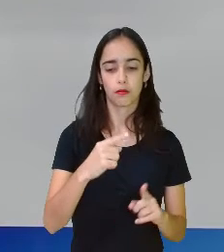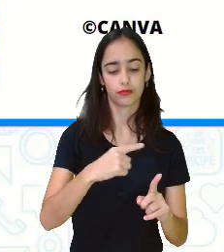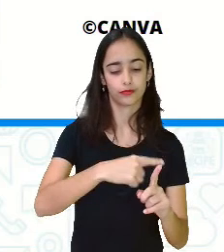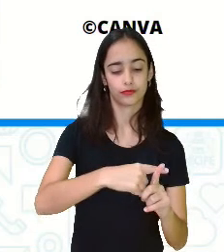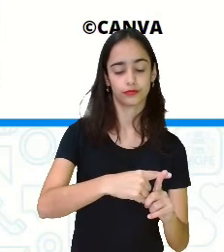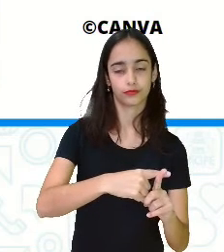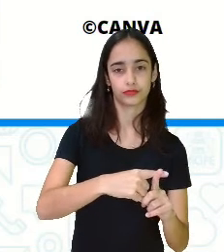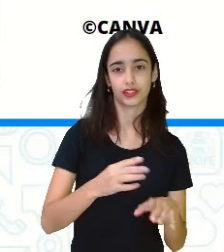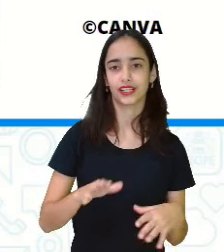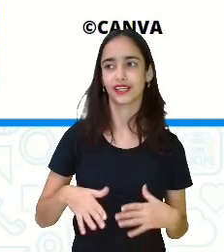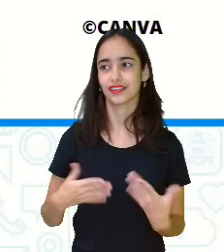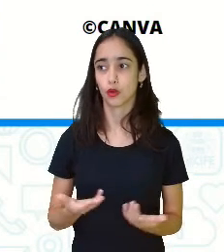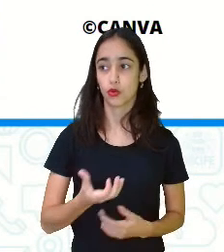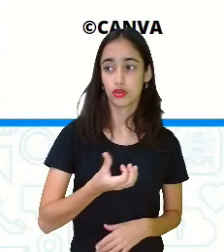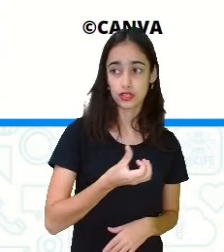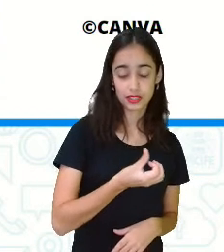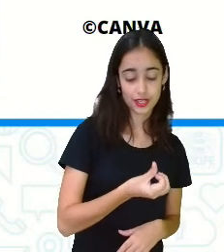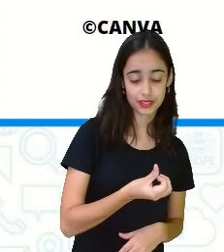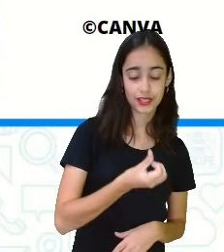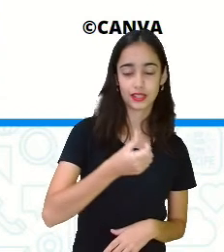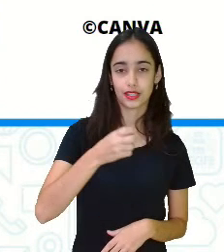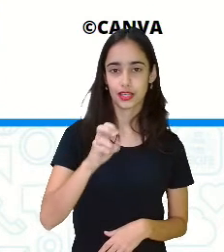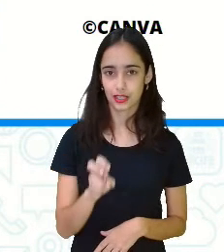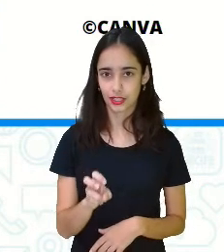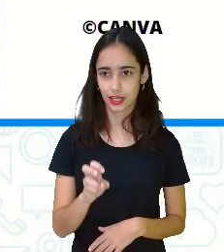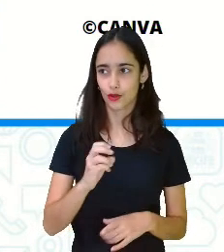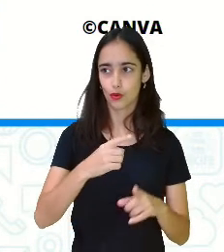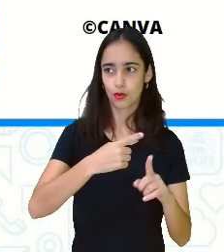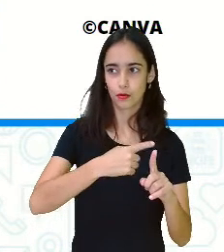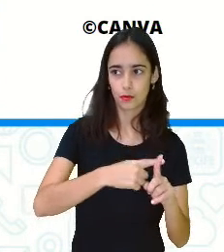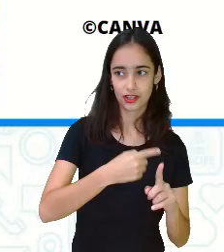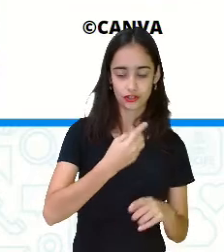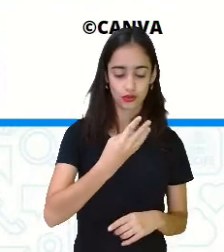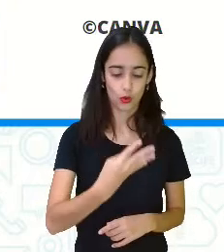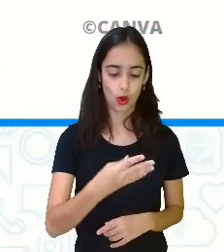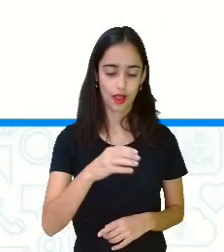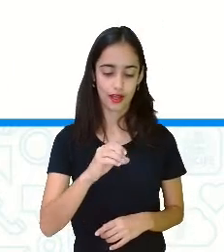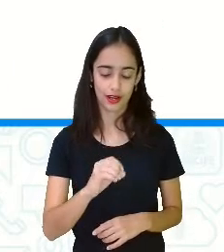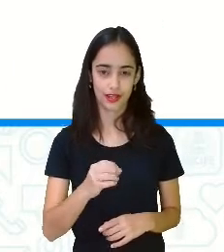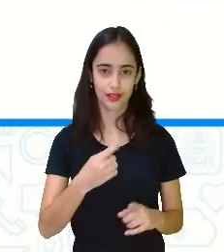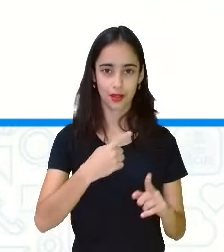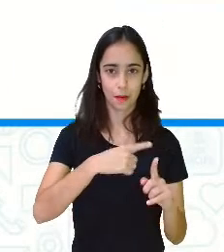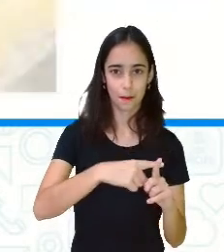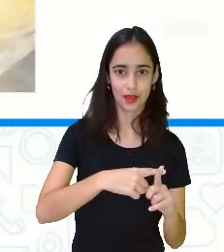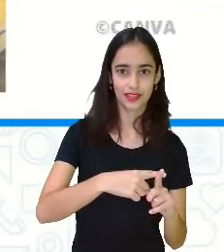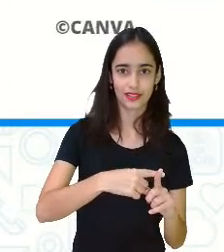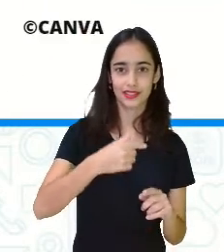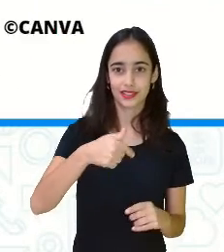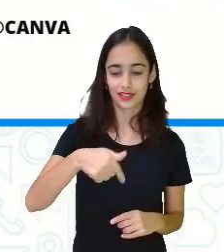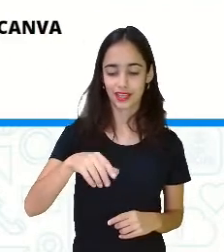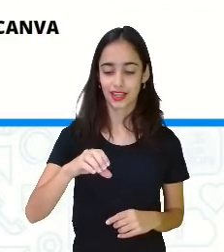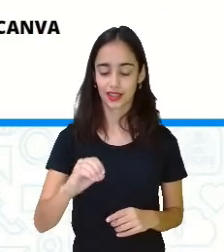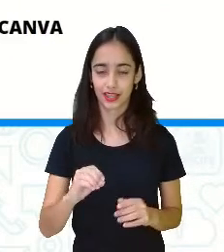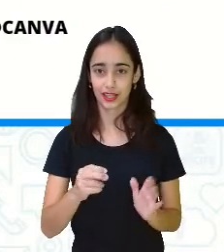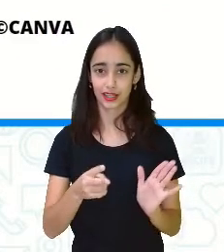65 mais 40 mais 70. No final, eu tenho